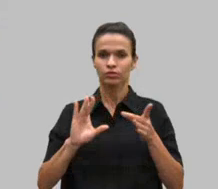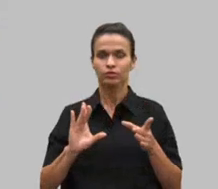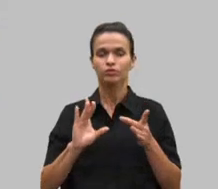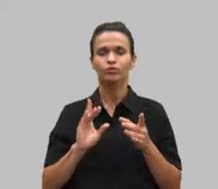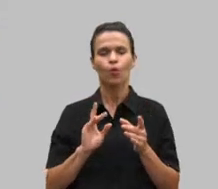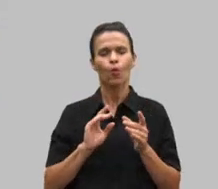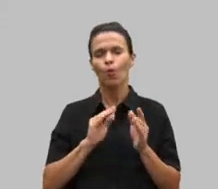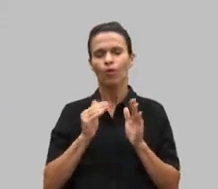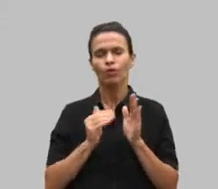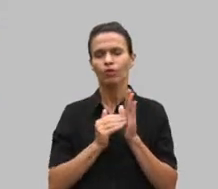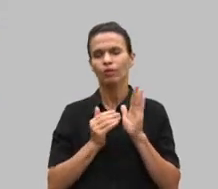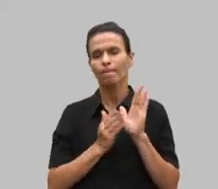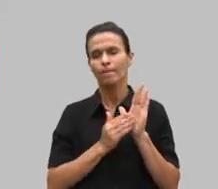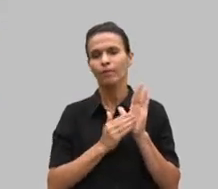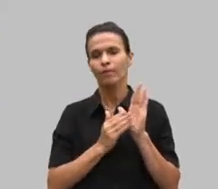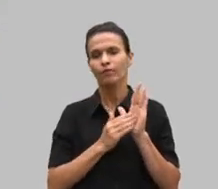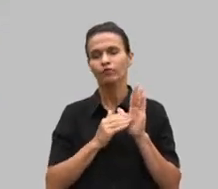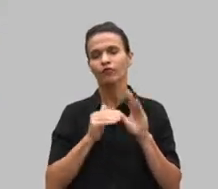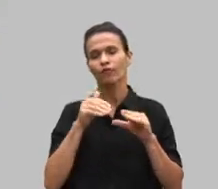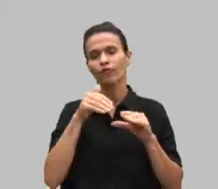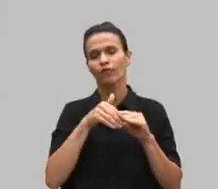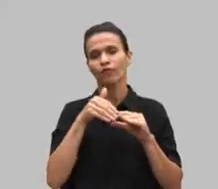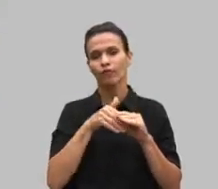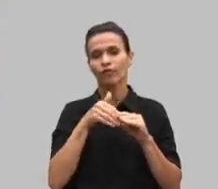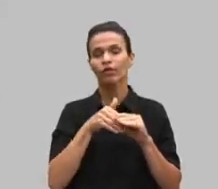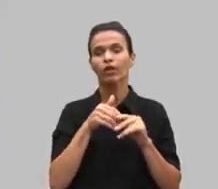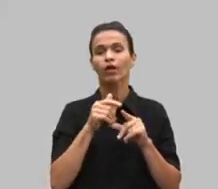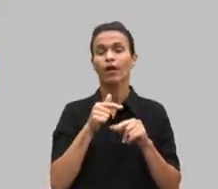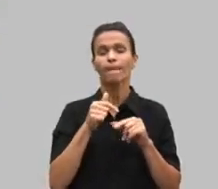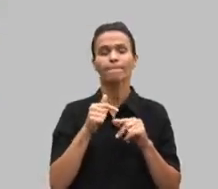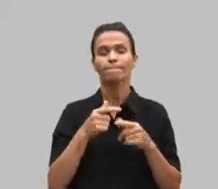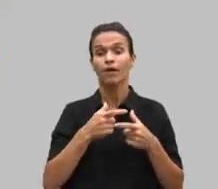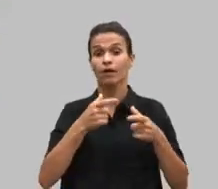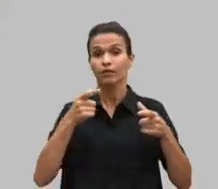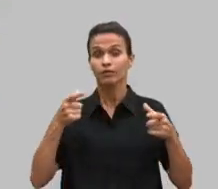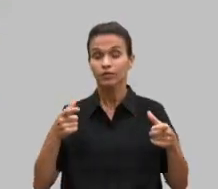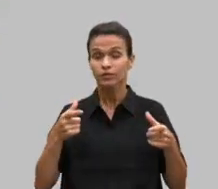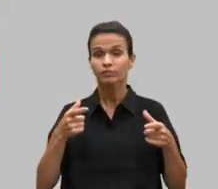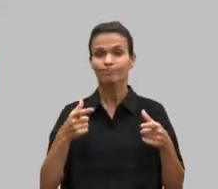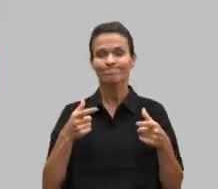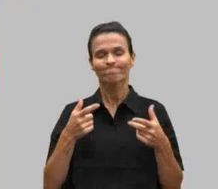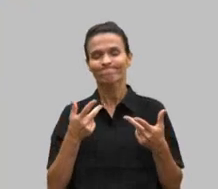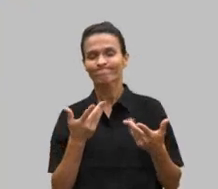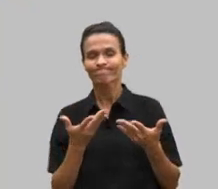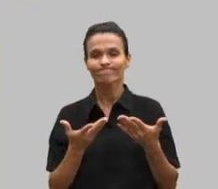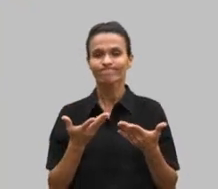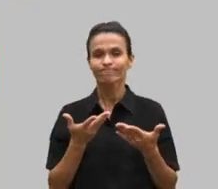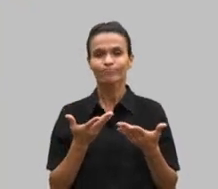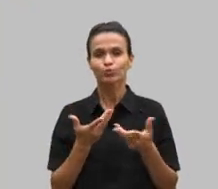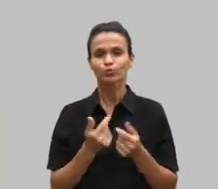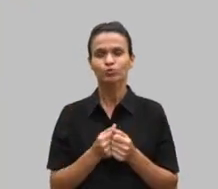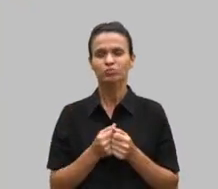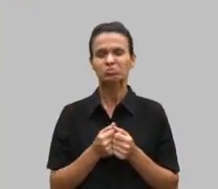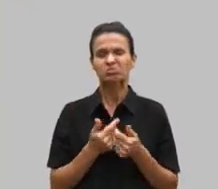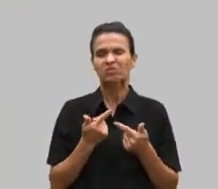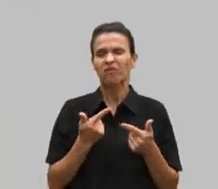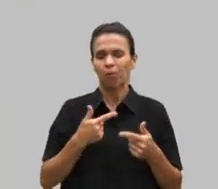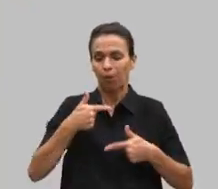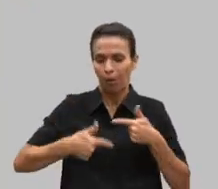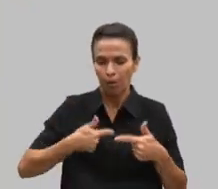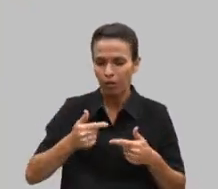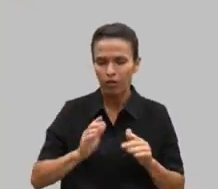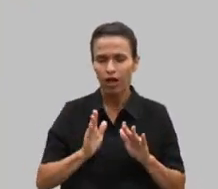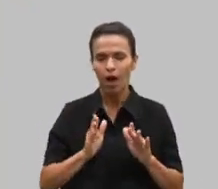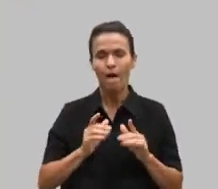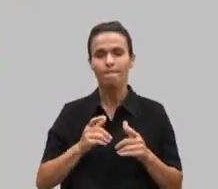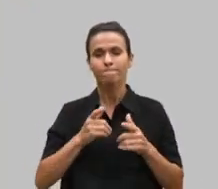foram votadas e a grande maioria passou sem muita vamos dizer sem muito trabalho todas com maioria